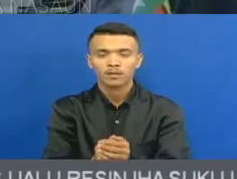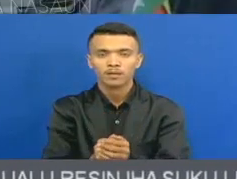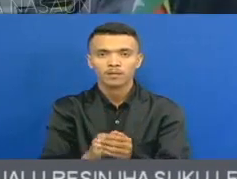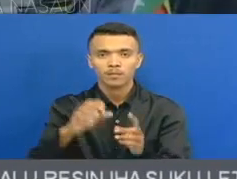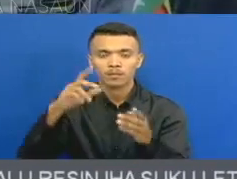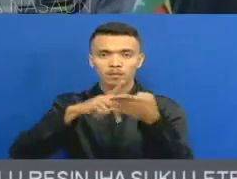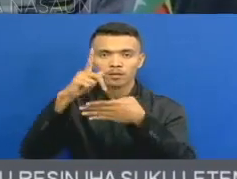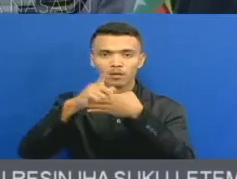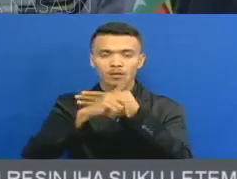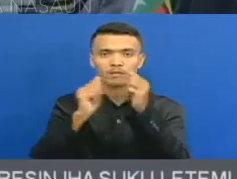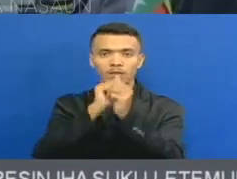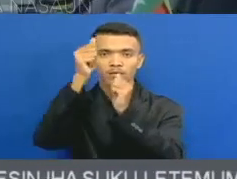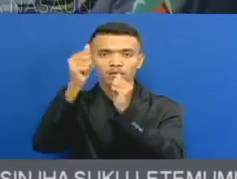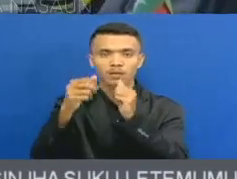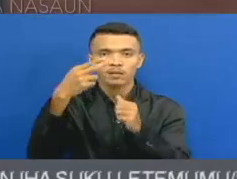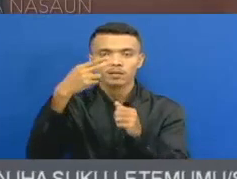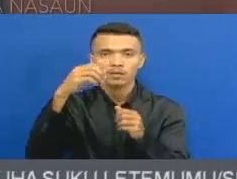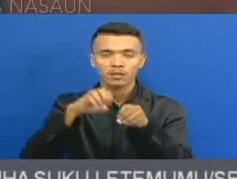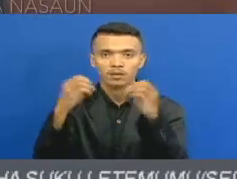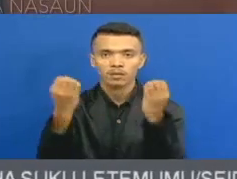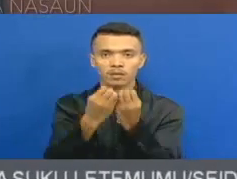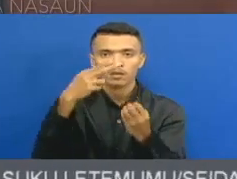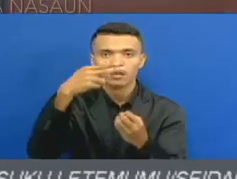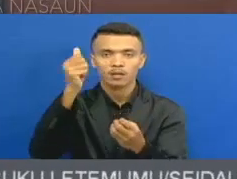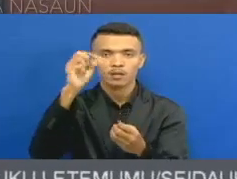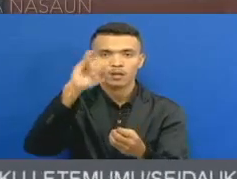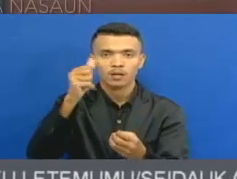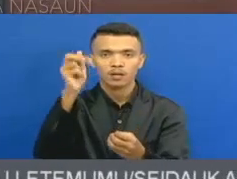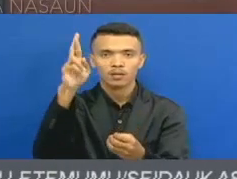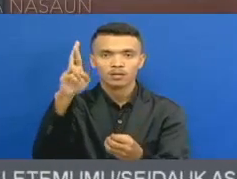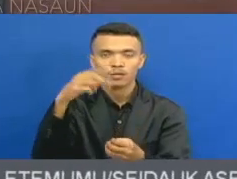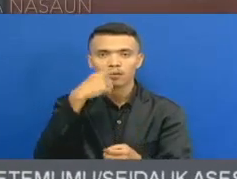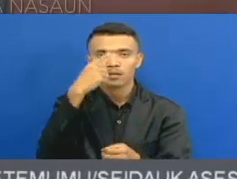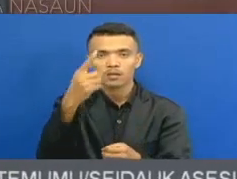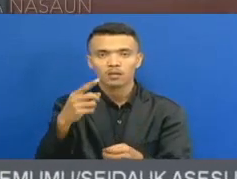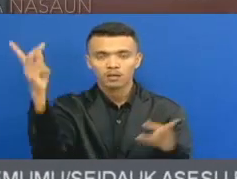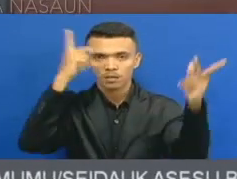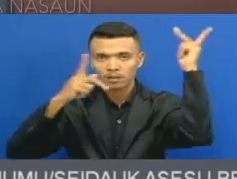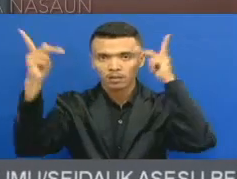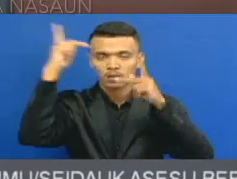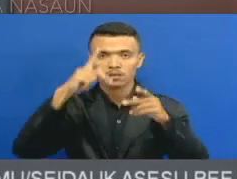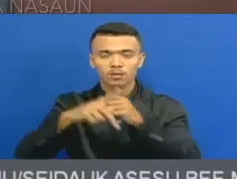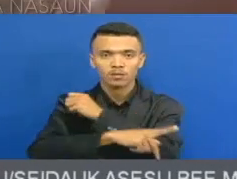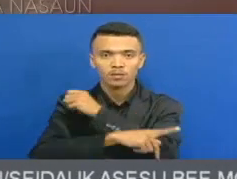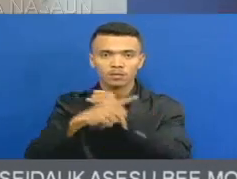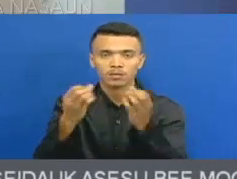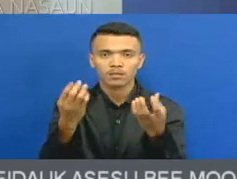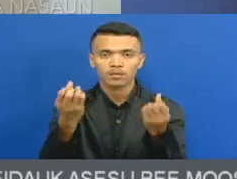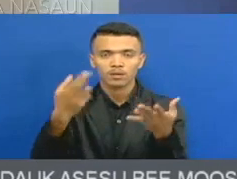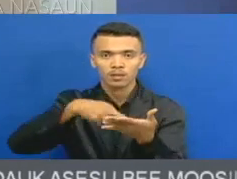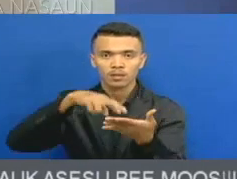programa advocacia e a ONG Azar. Inocêncio de Jesus Xavier Hateten. Caso corrupção barra que resista e